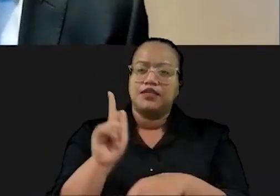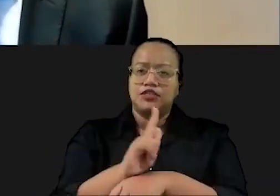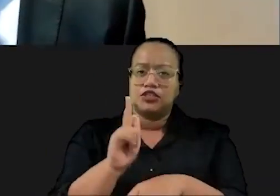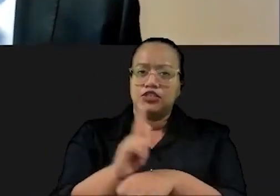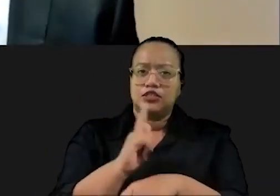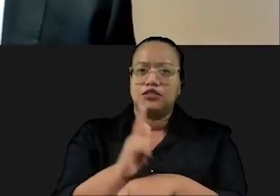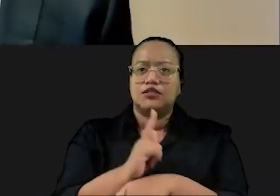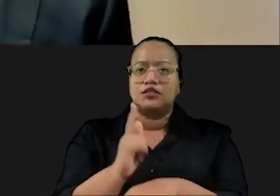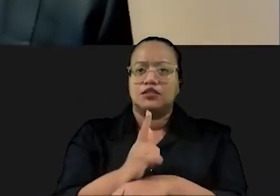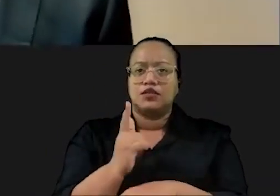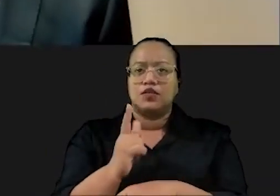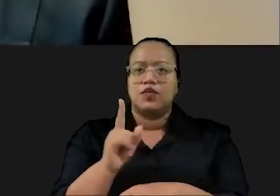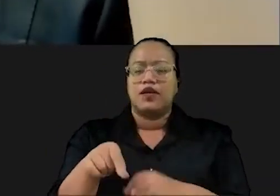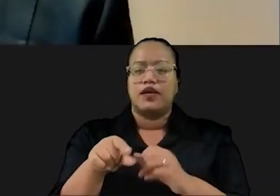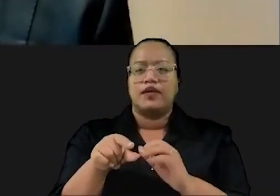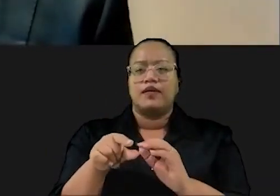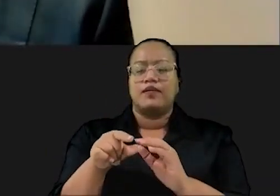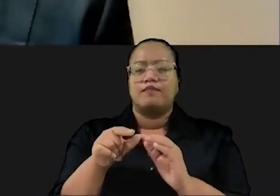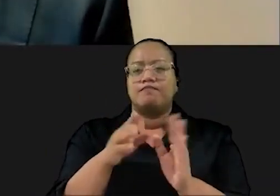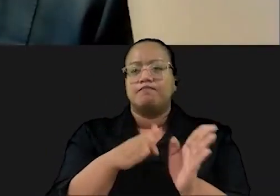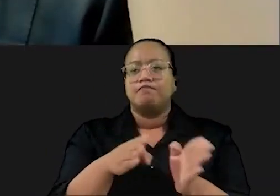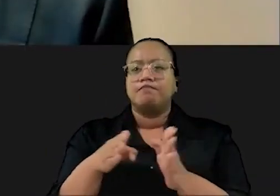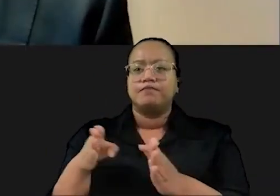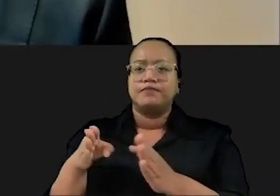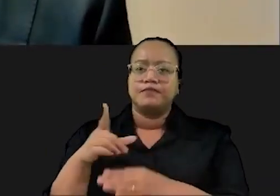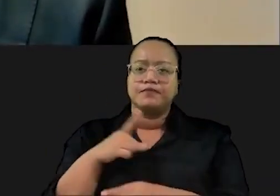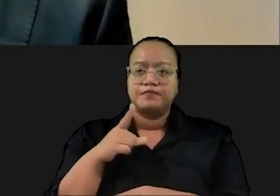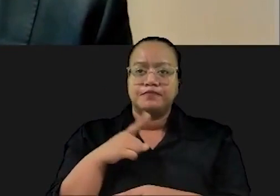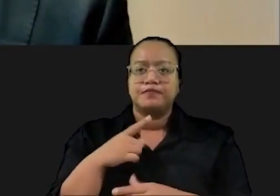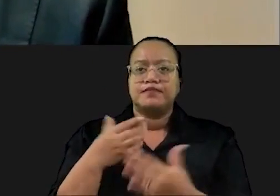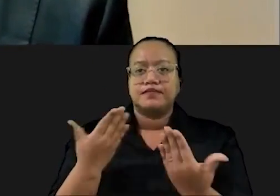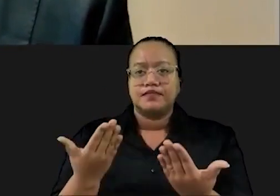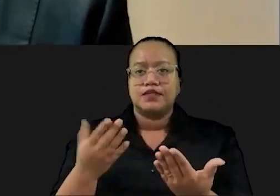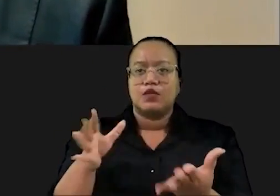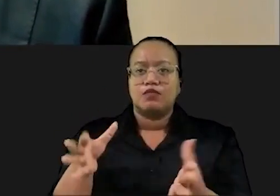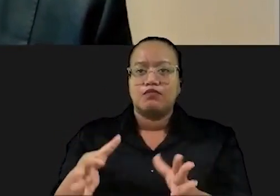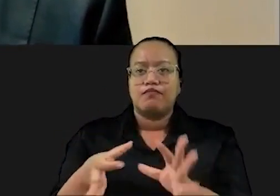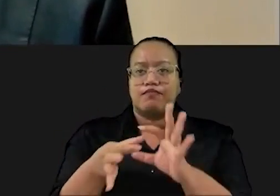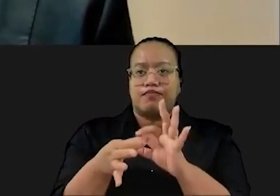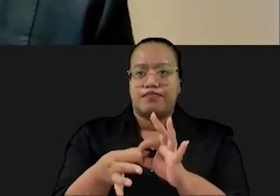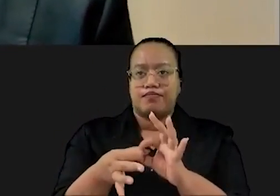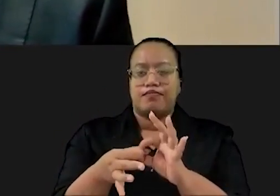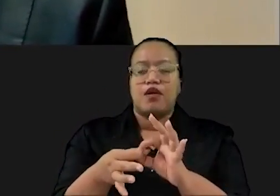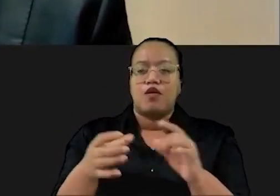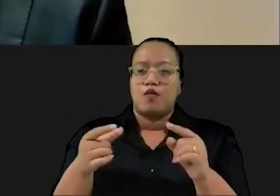processual. Então, o PJE, para nós, ele se casa perfeitamente com essa exigência. Vamos